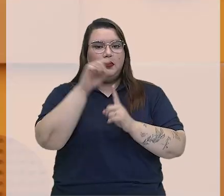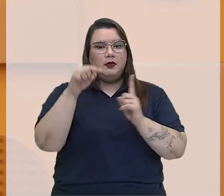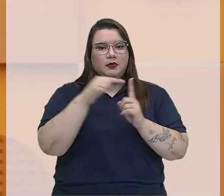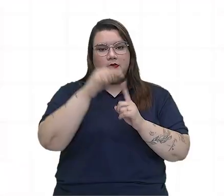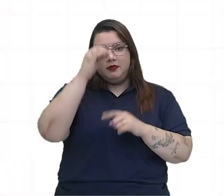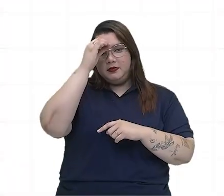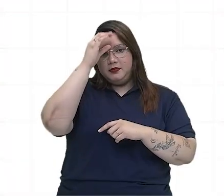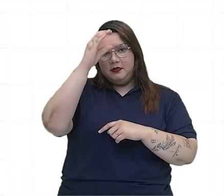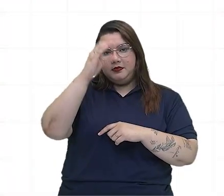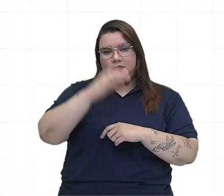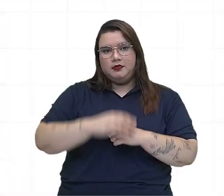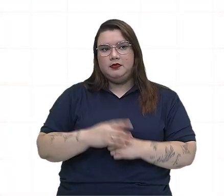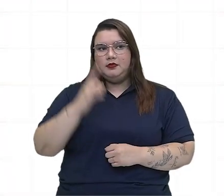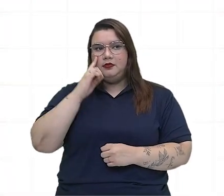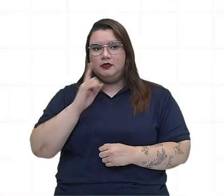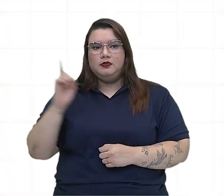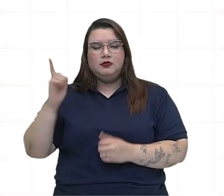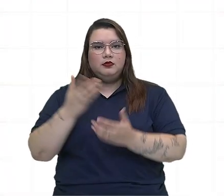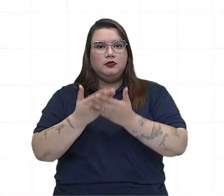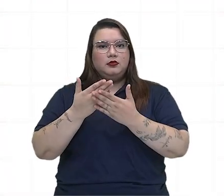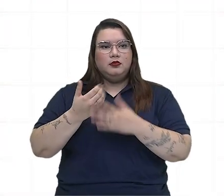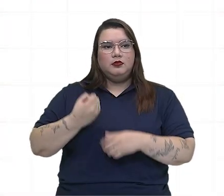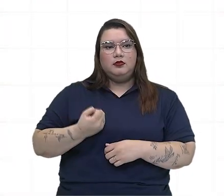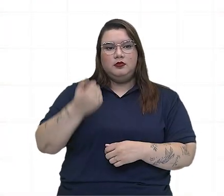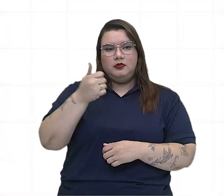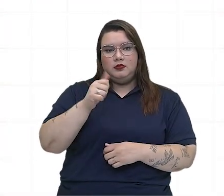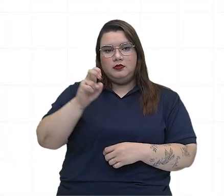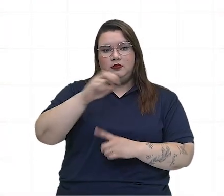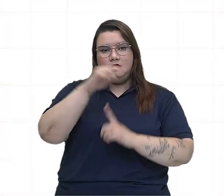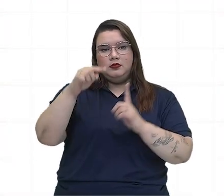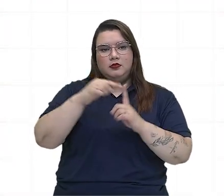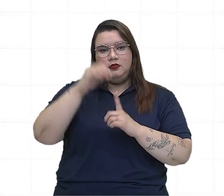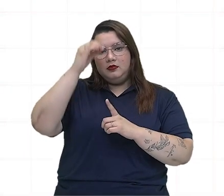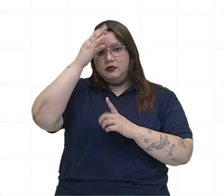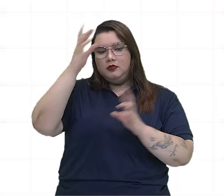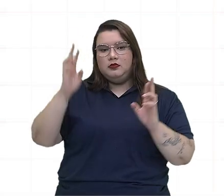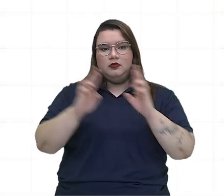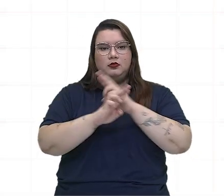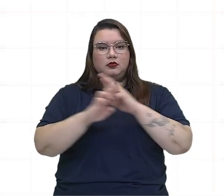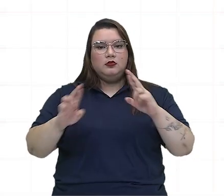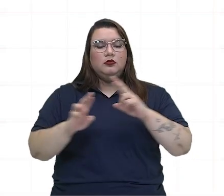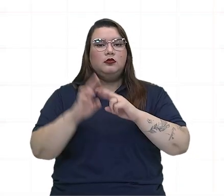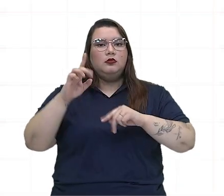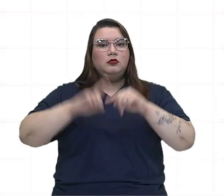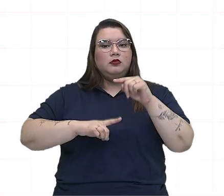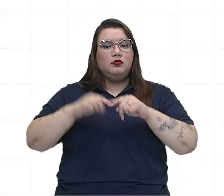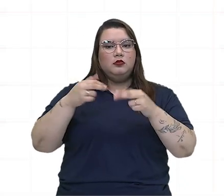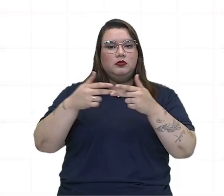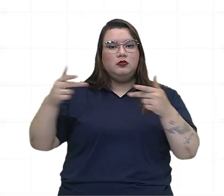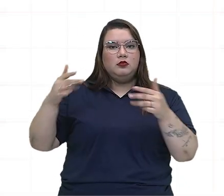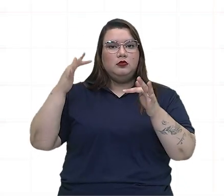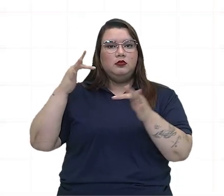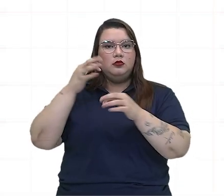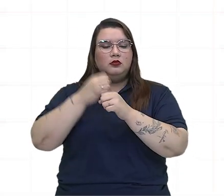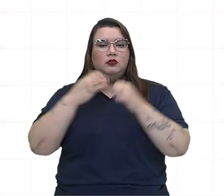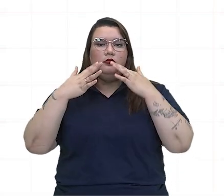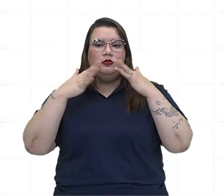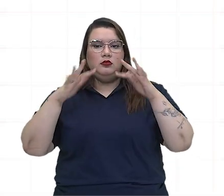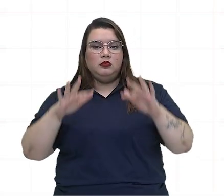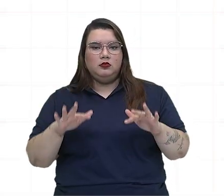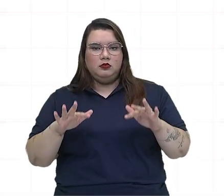conhecimento. Estamos na aula de número 15, com o objeto de conhecimento, relações entre os componentes